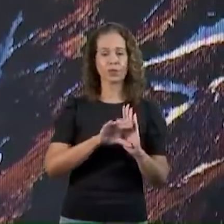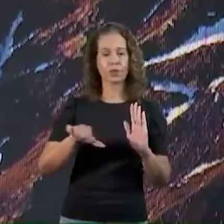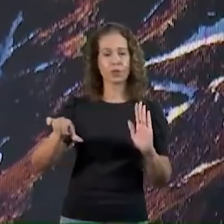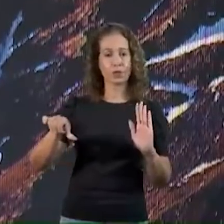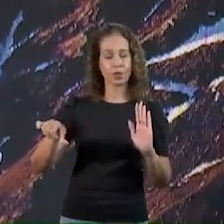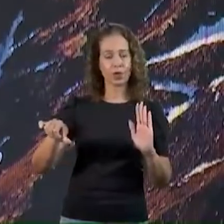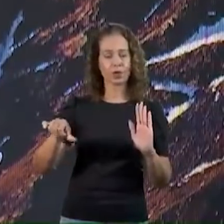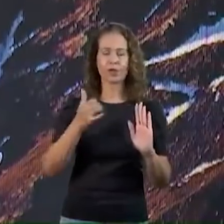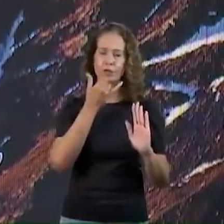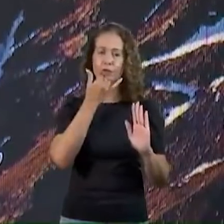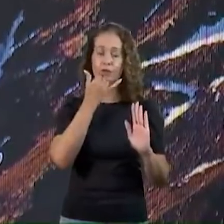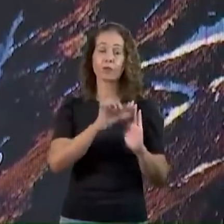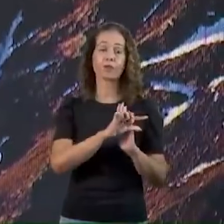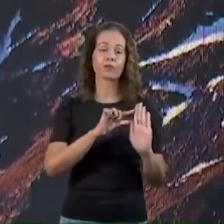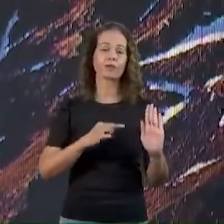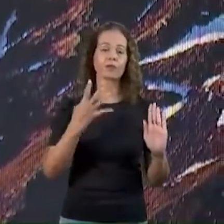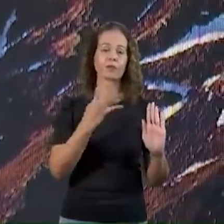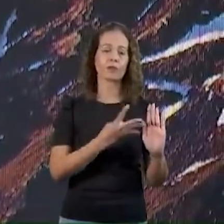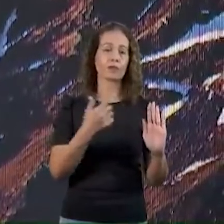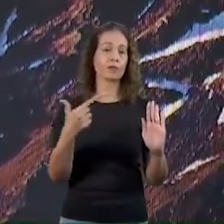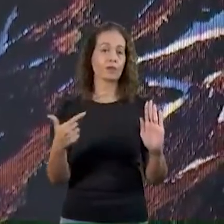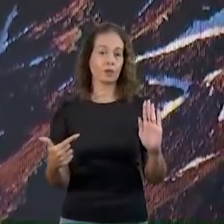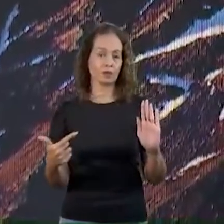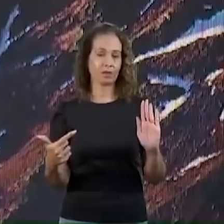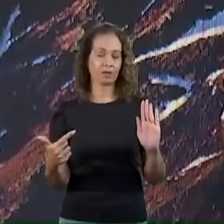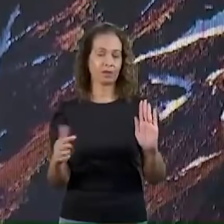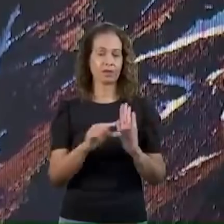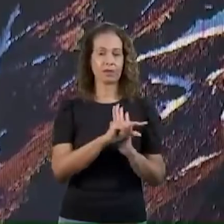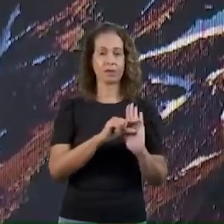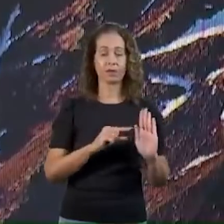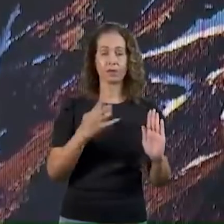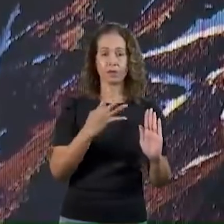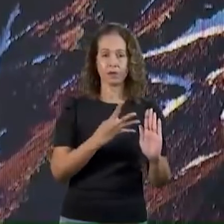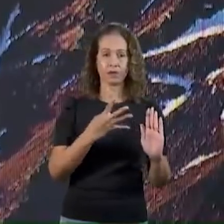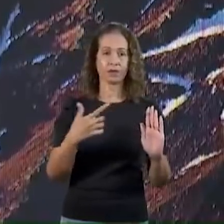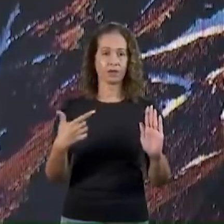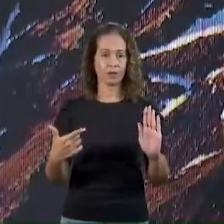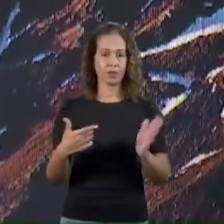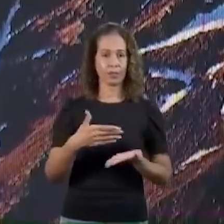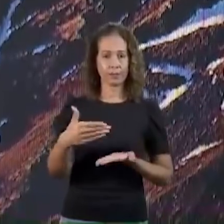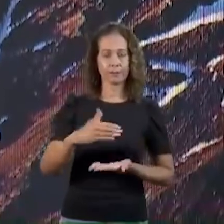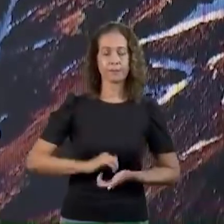Lucas 9, 42. Lucas 9, 40.